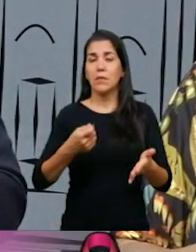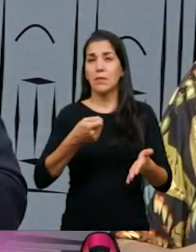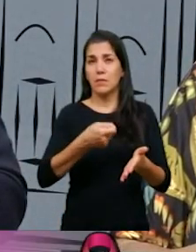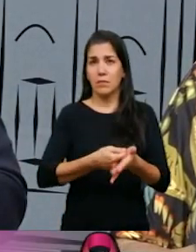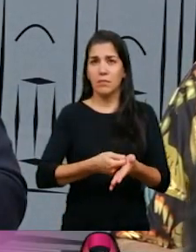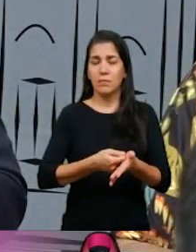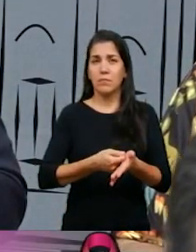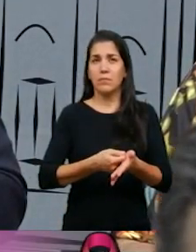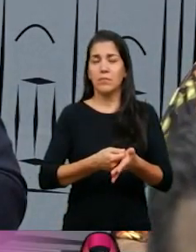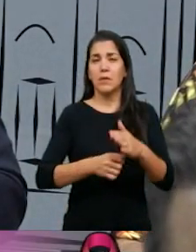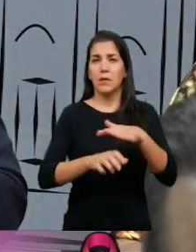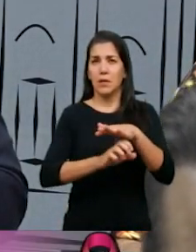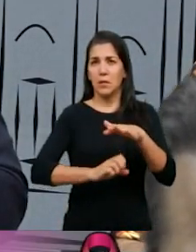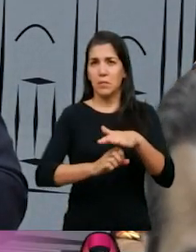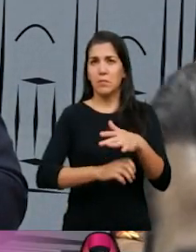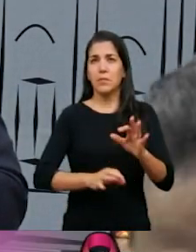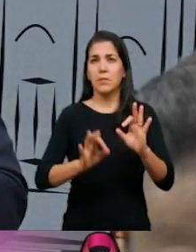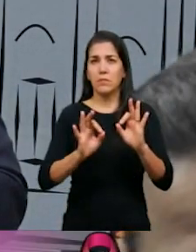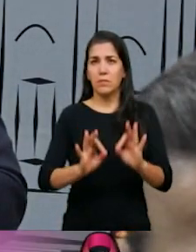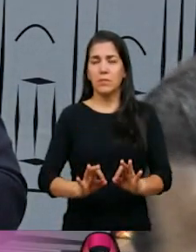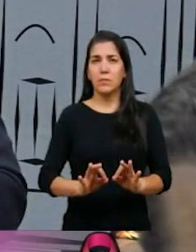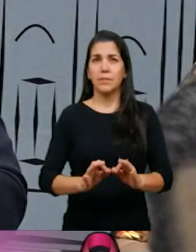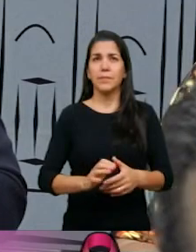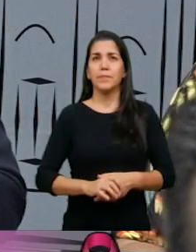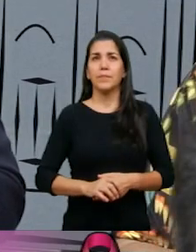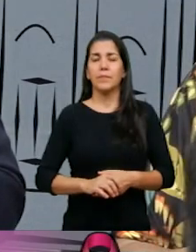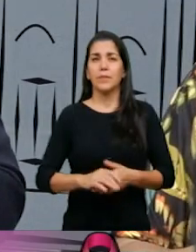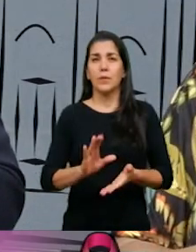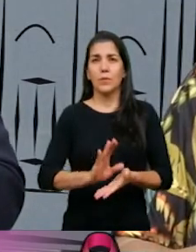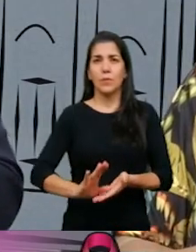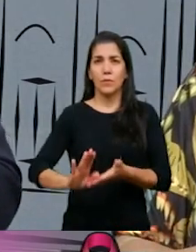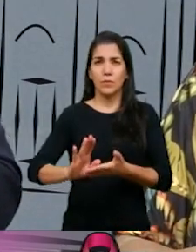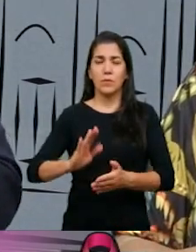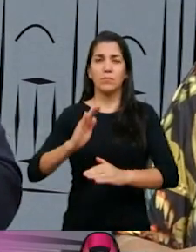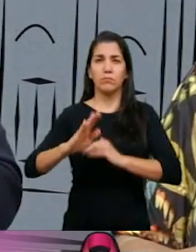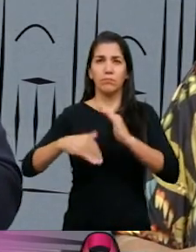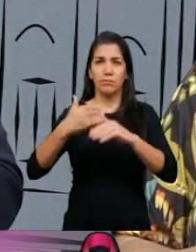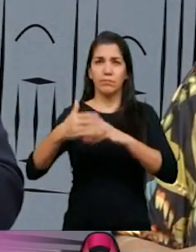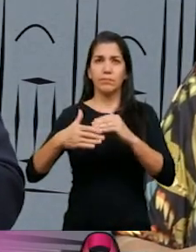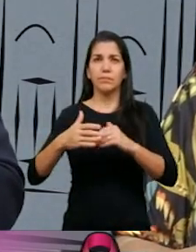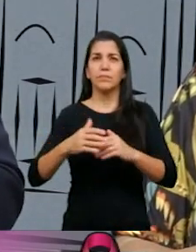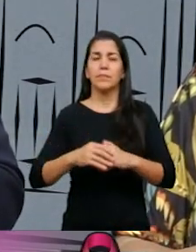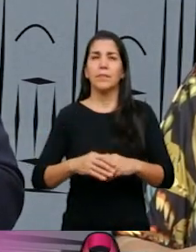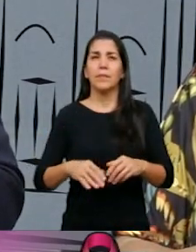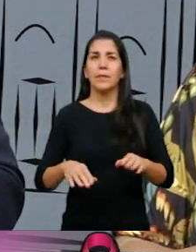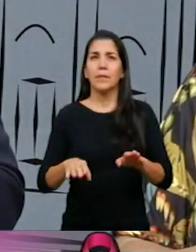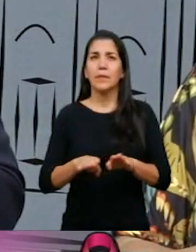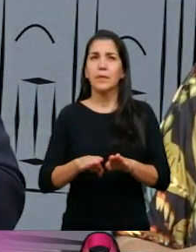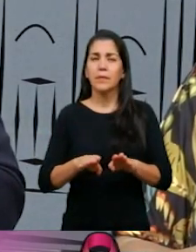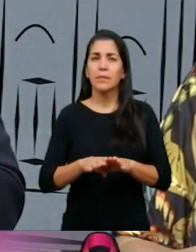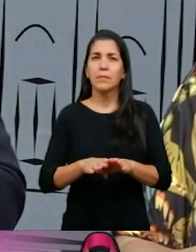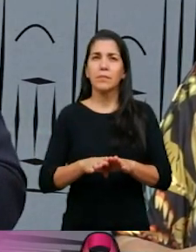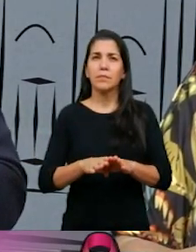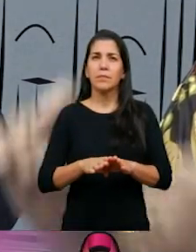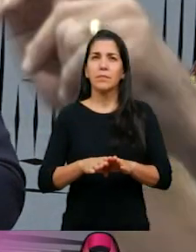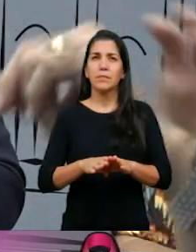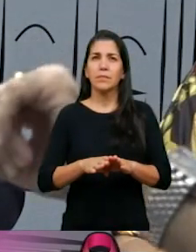a idoneidade da empresa e o Conselho Municipal de Desenvolvimento Econômico Sustentável, nesse mesmo